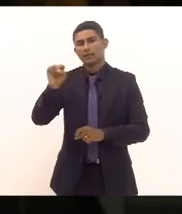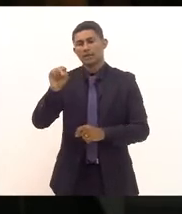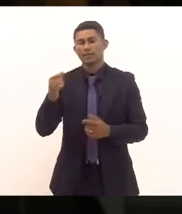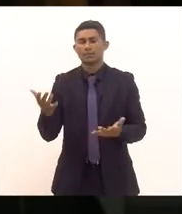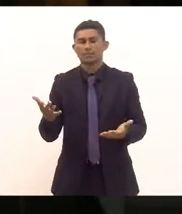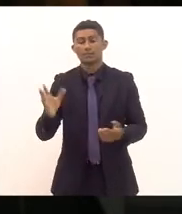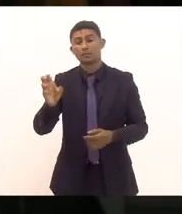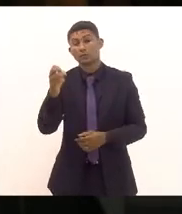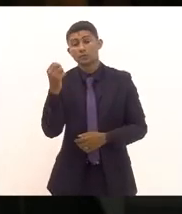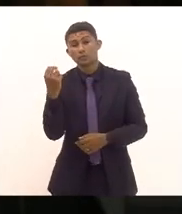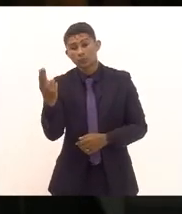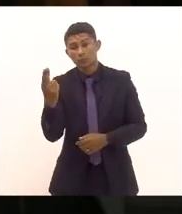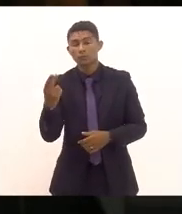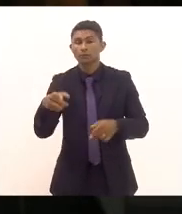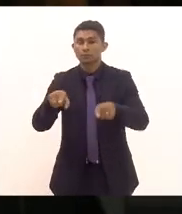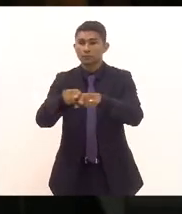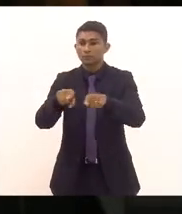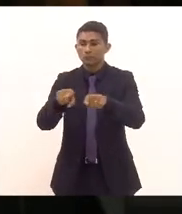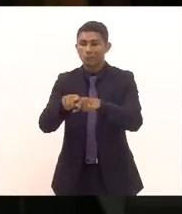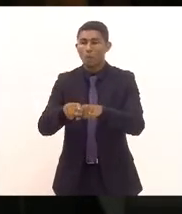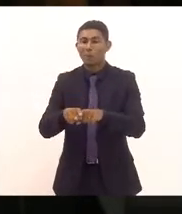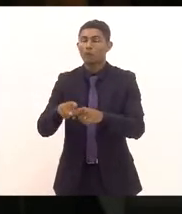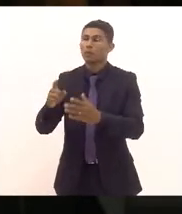ou a importação